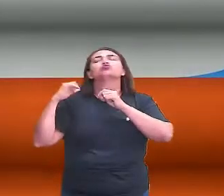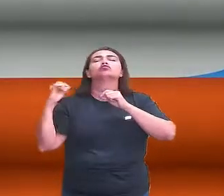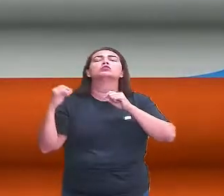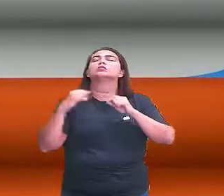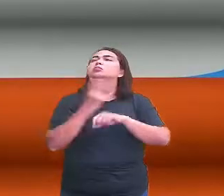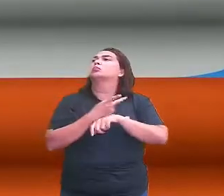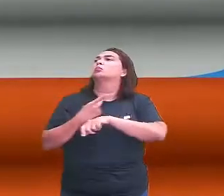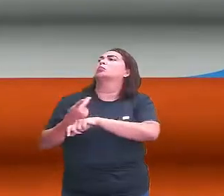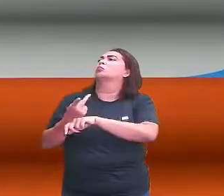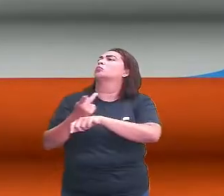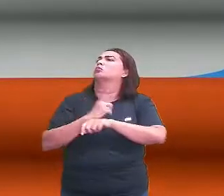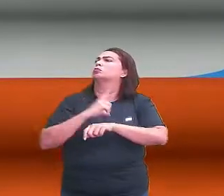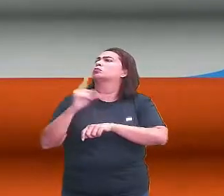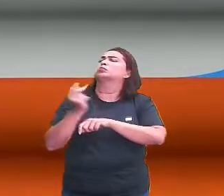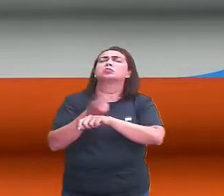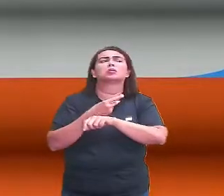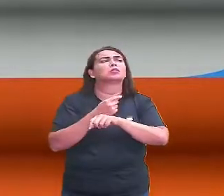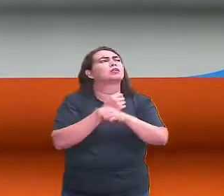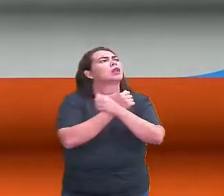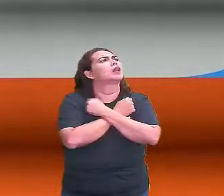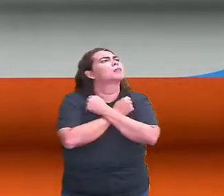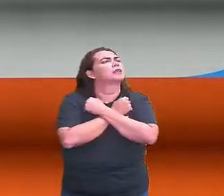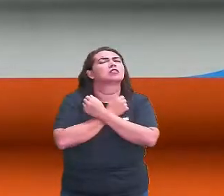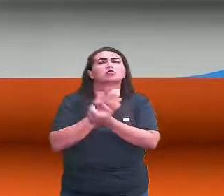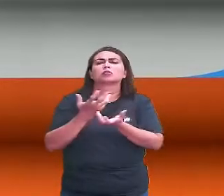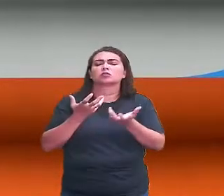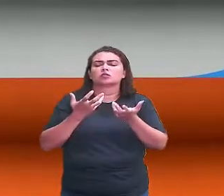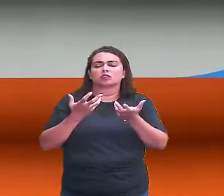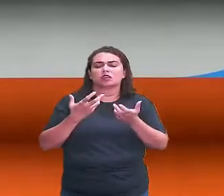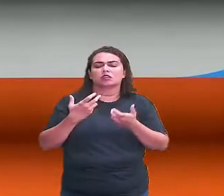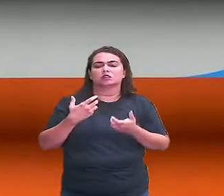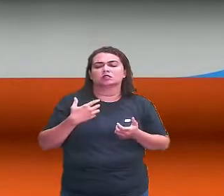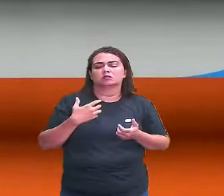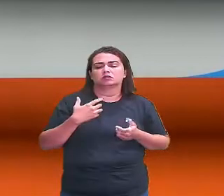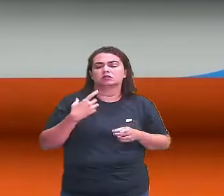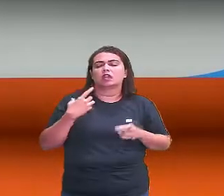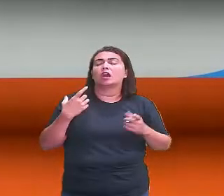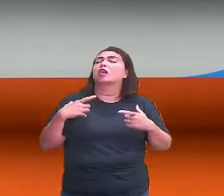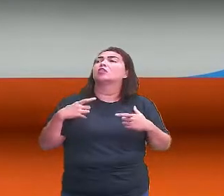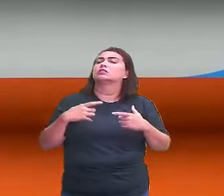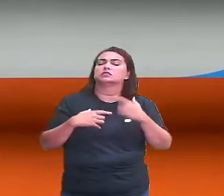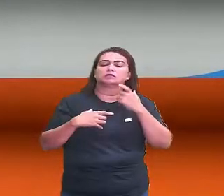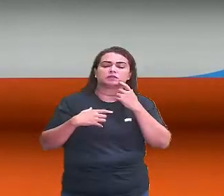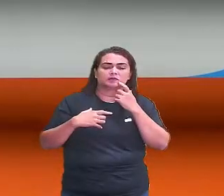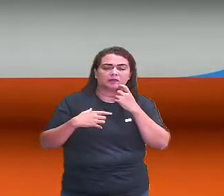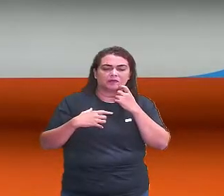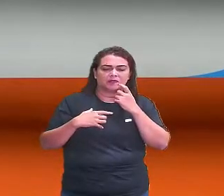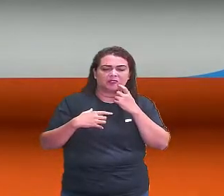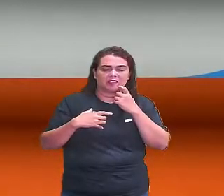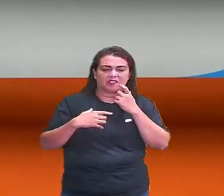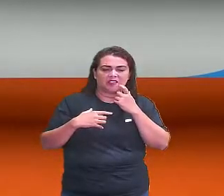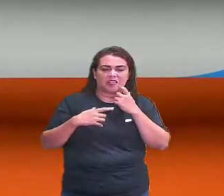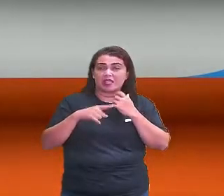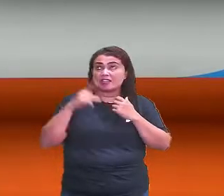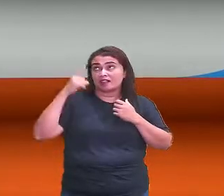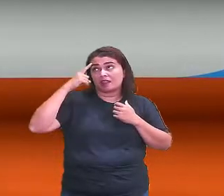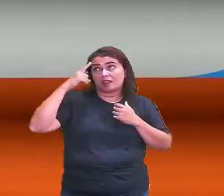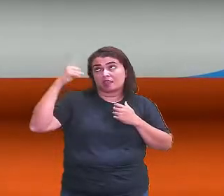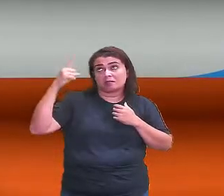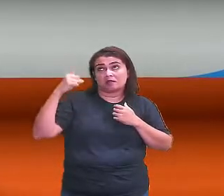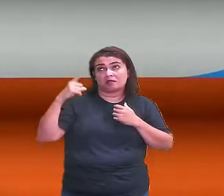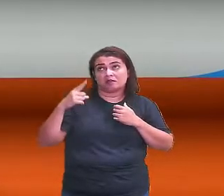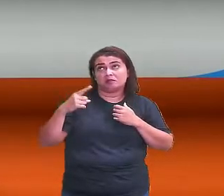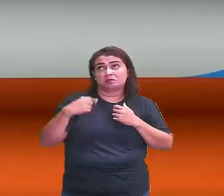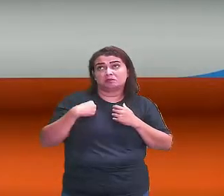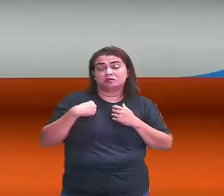queria. Queria um abraço, queria um abraço, e resolveu ir atrás do abraço dele. Ele lembrou: